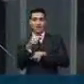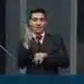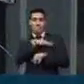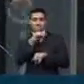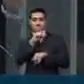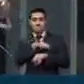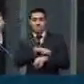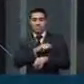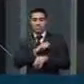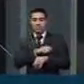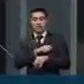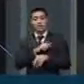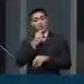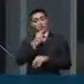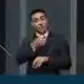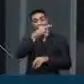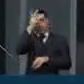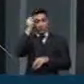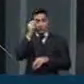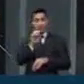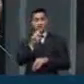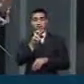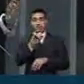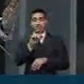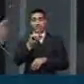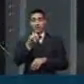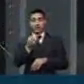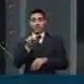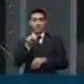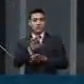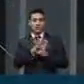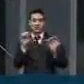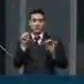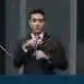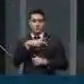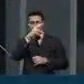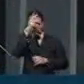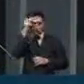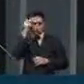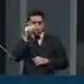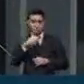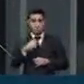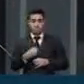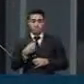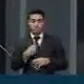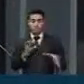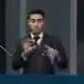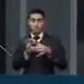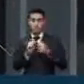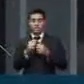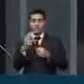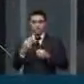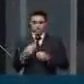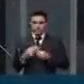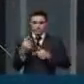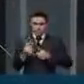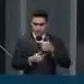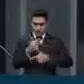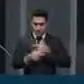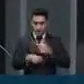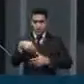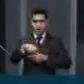que o nosso prefeito de São Luís, o Edivaldo Holanda Júnior, tem sido um prefeito que está vivendo o município, que está trabalhando no